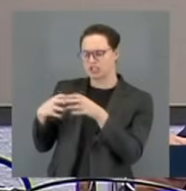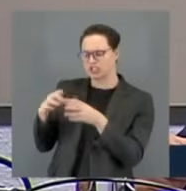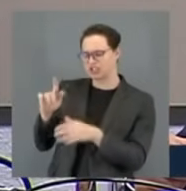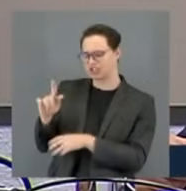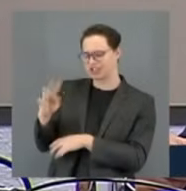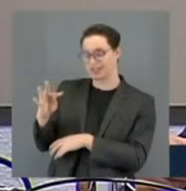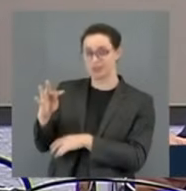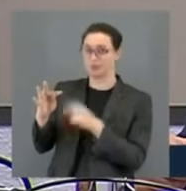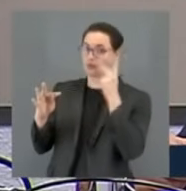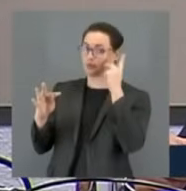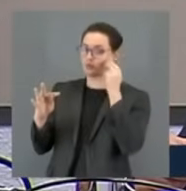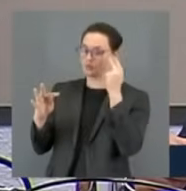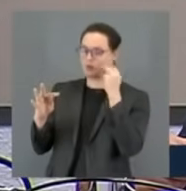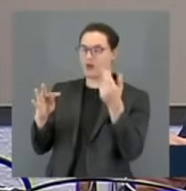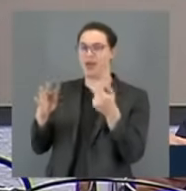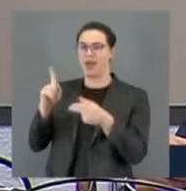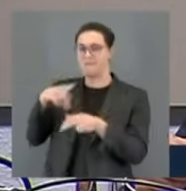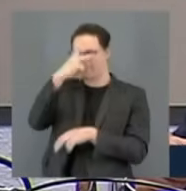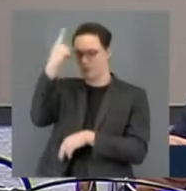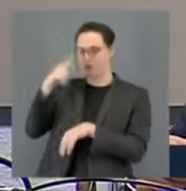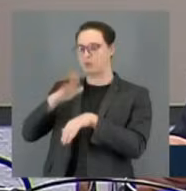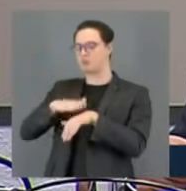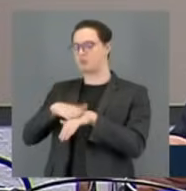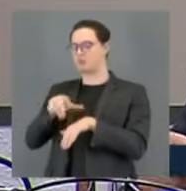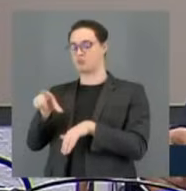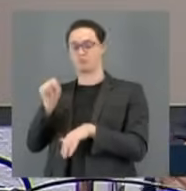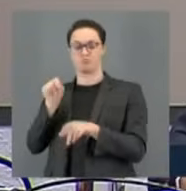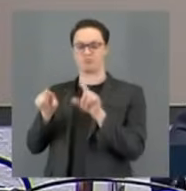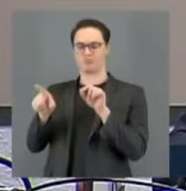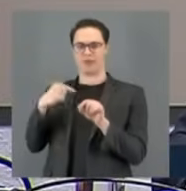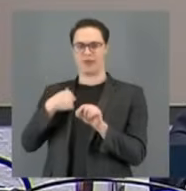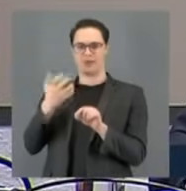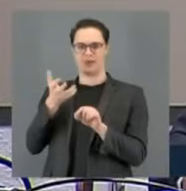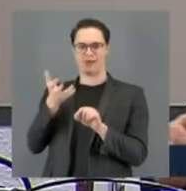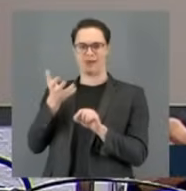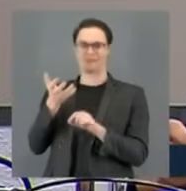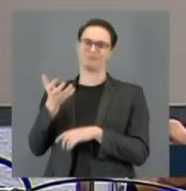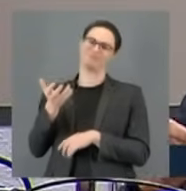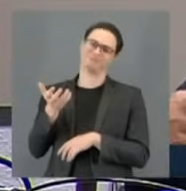geralmente são escolhidos a dedo e